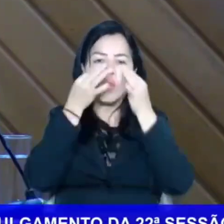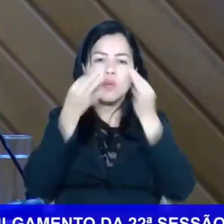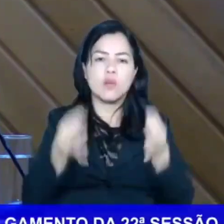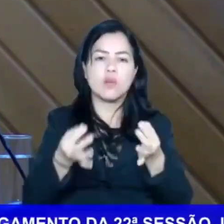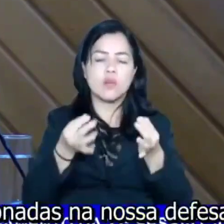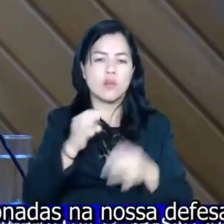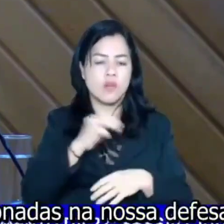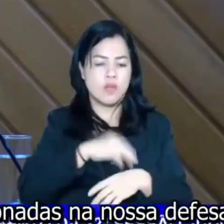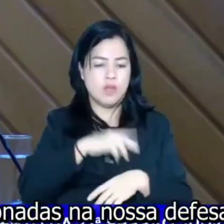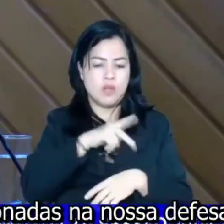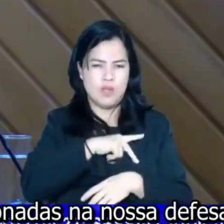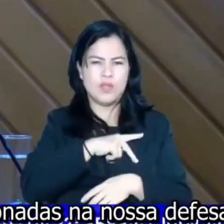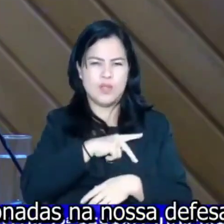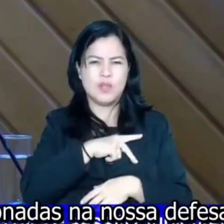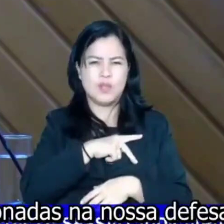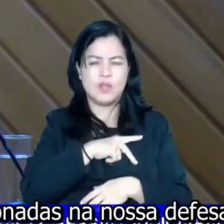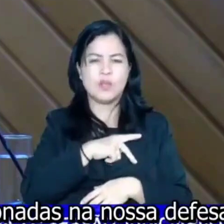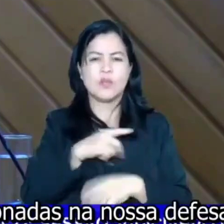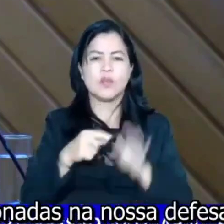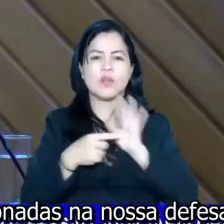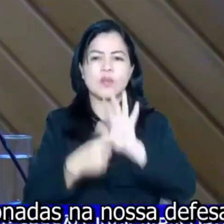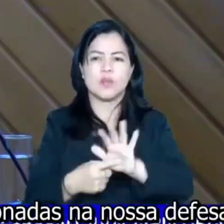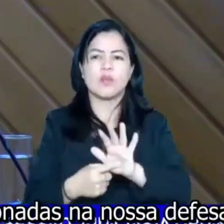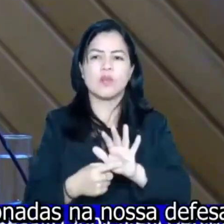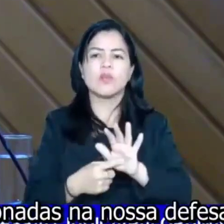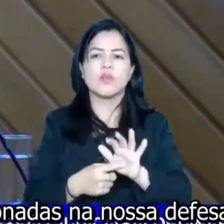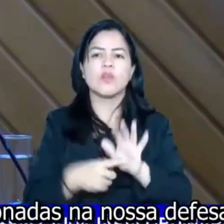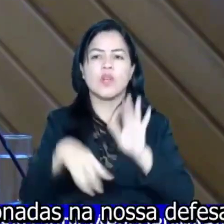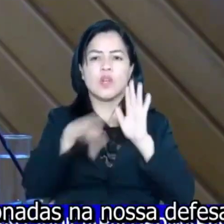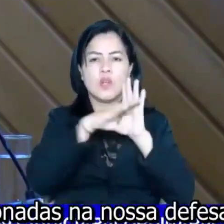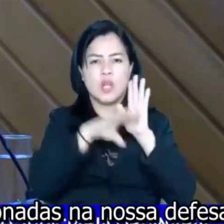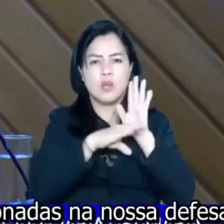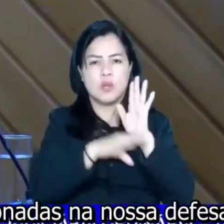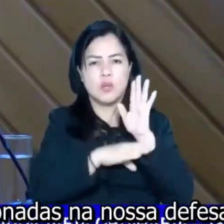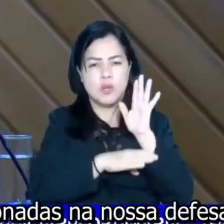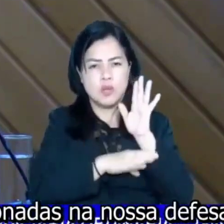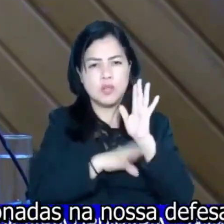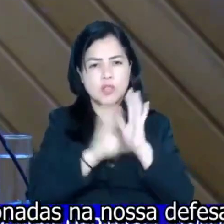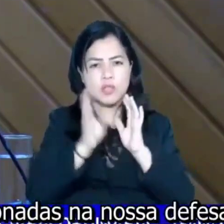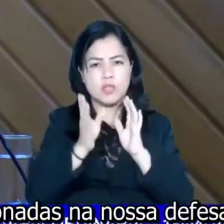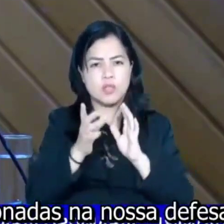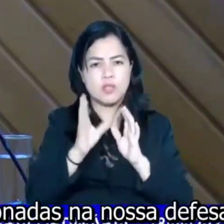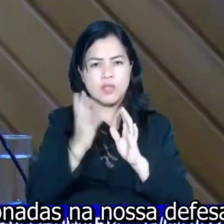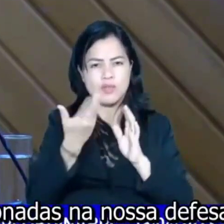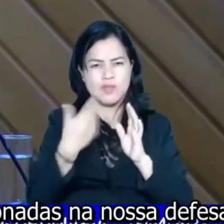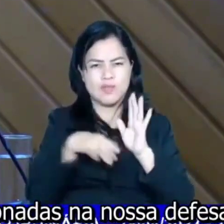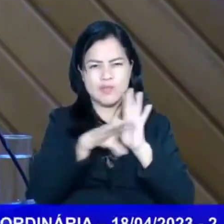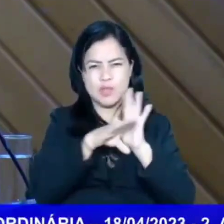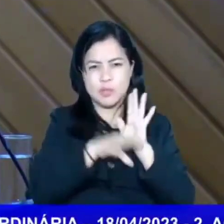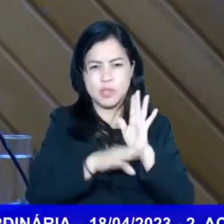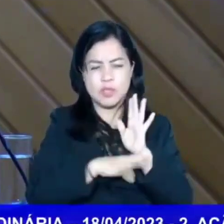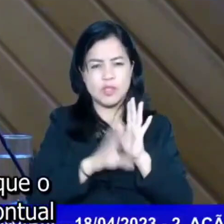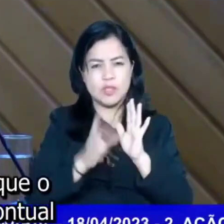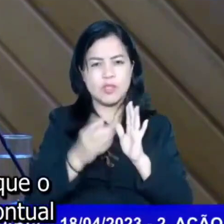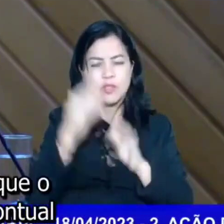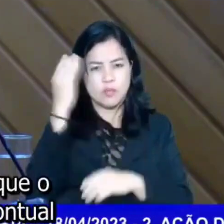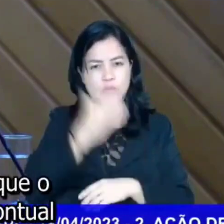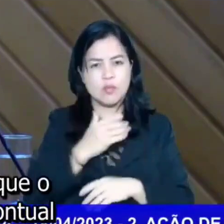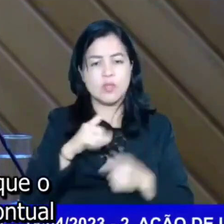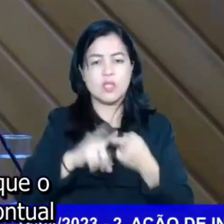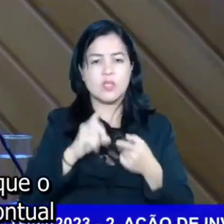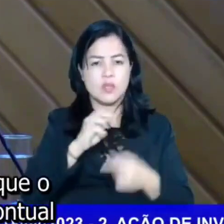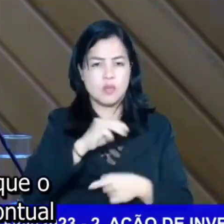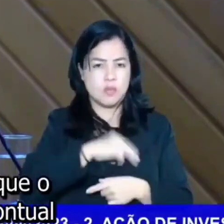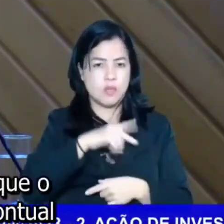final, que traz todas essas situações mencionadas já aqui, mencionadas na nossa defesa, e o próprio